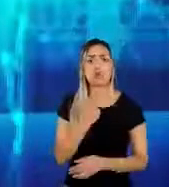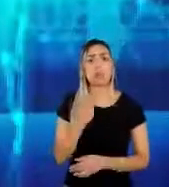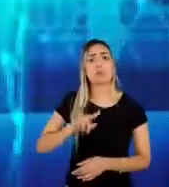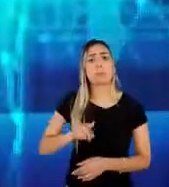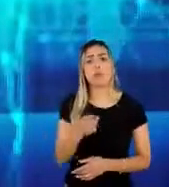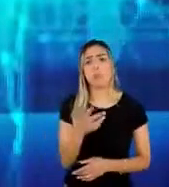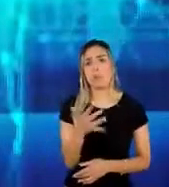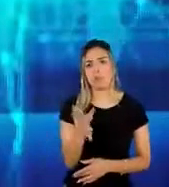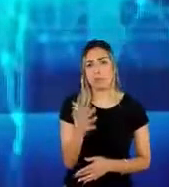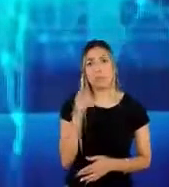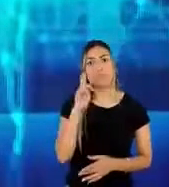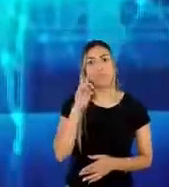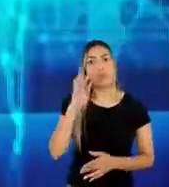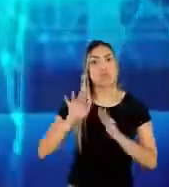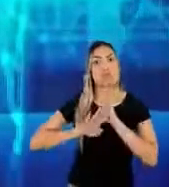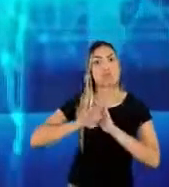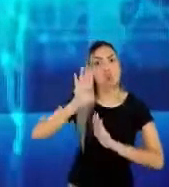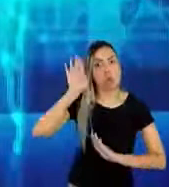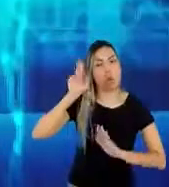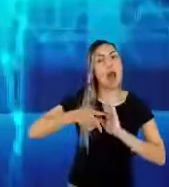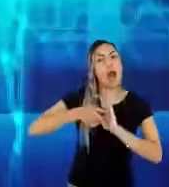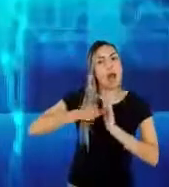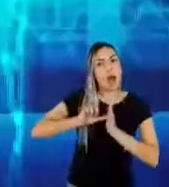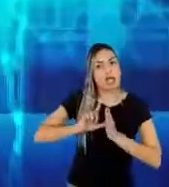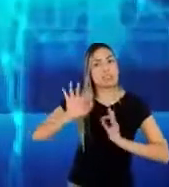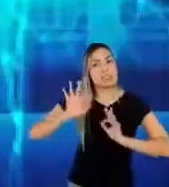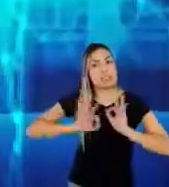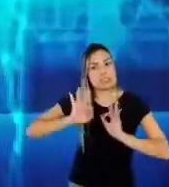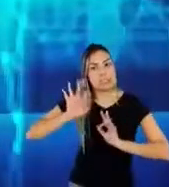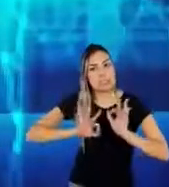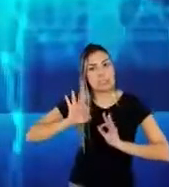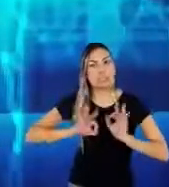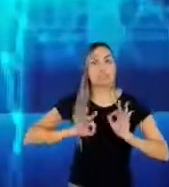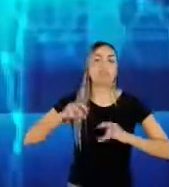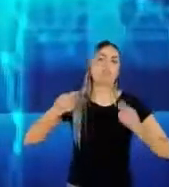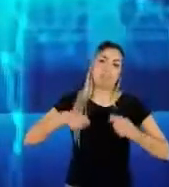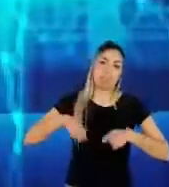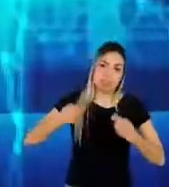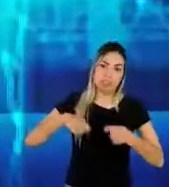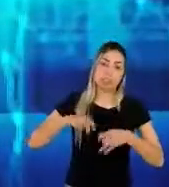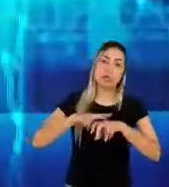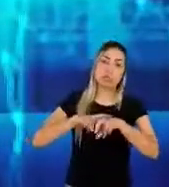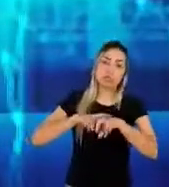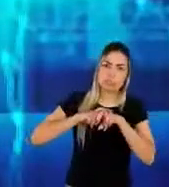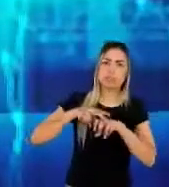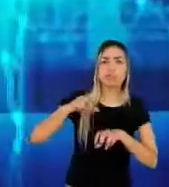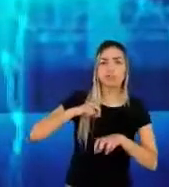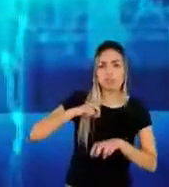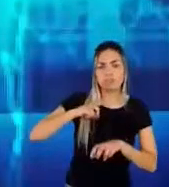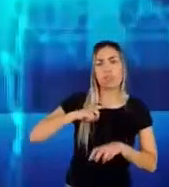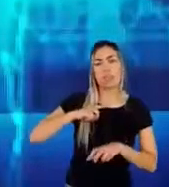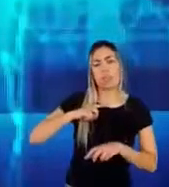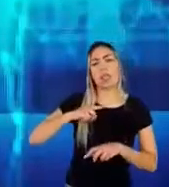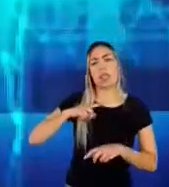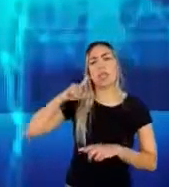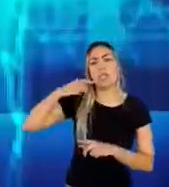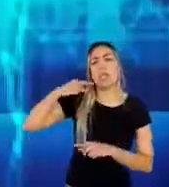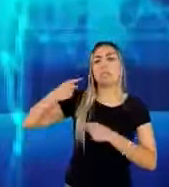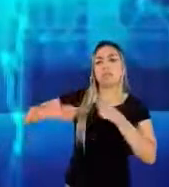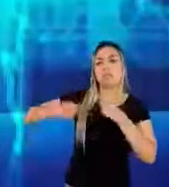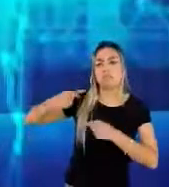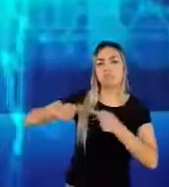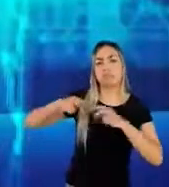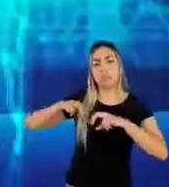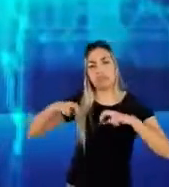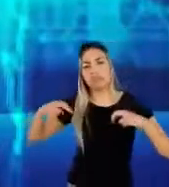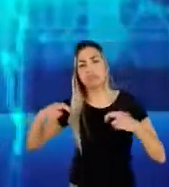que o mercado tem que se preparar para ela. E as discussões estão acontecendo, as audiências públicas estão em andamento. Esse